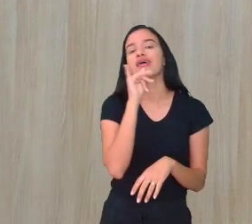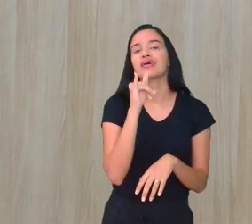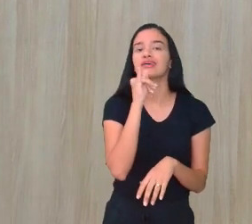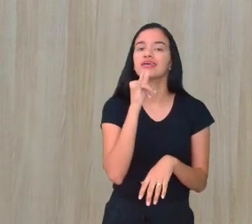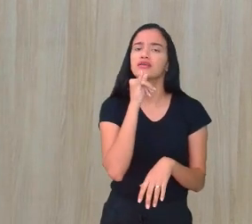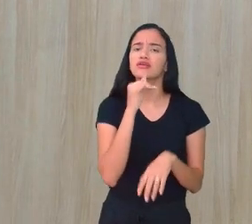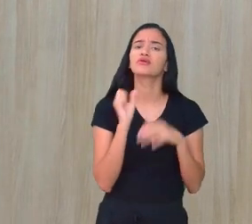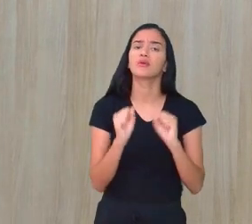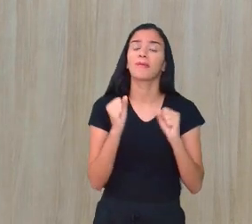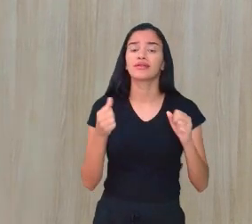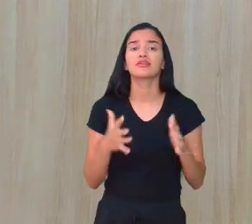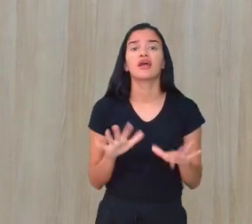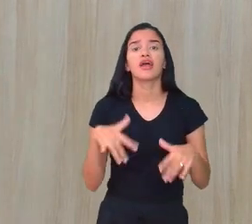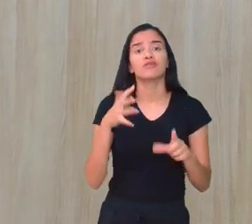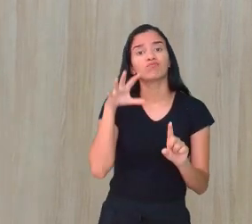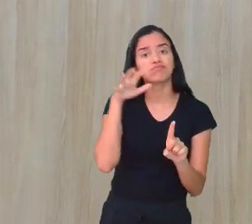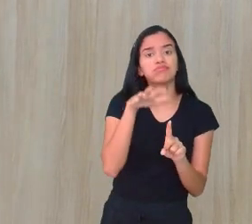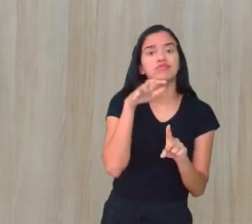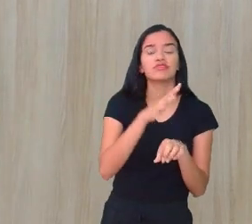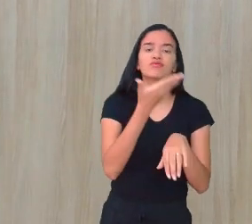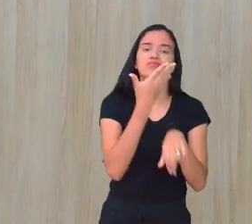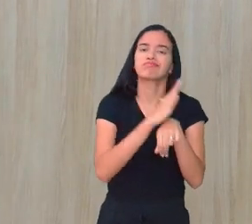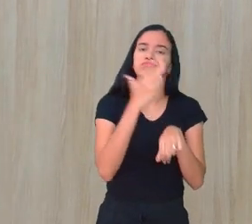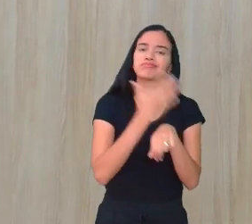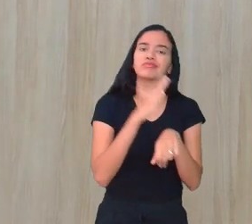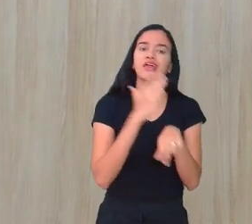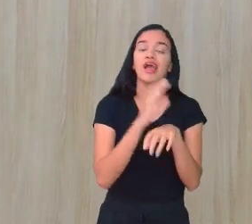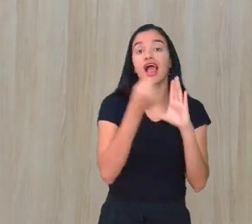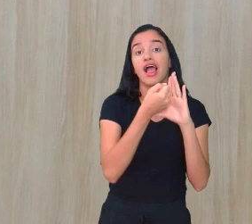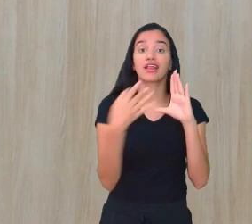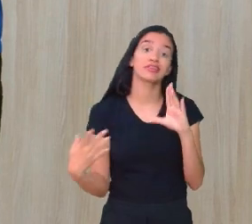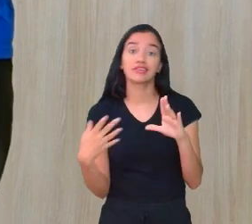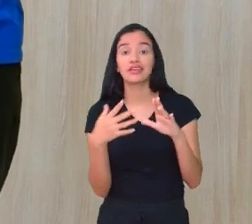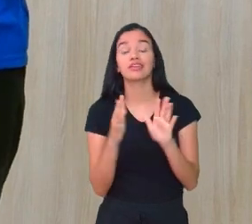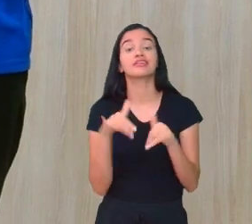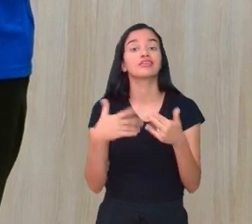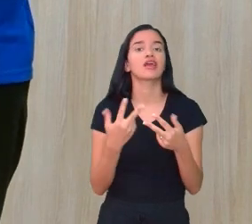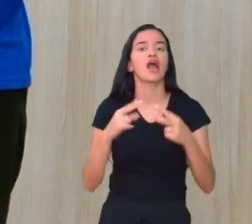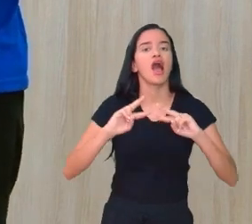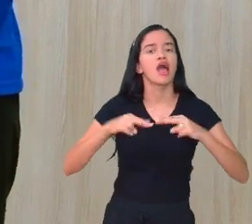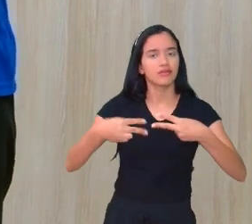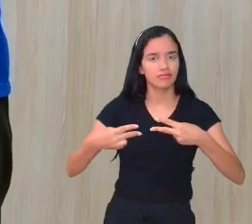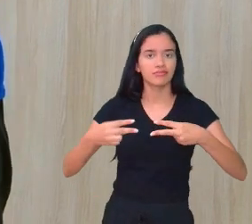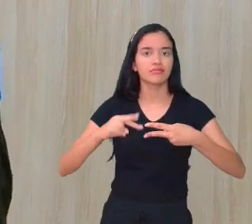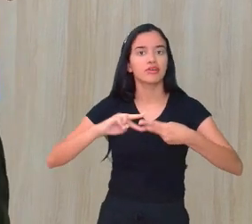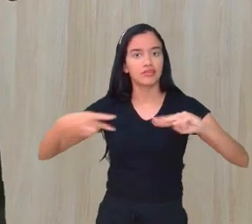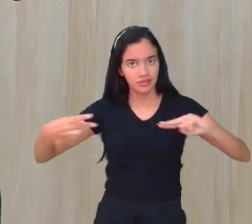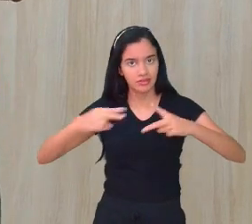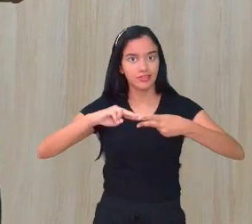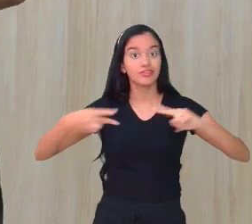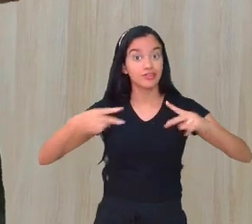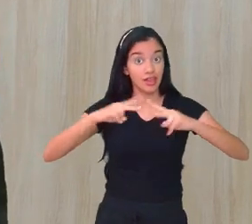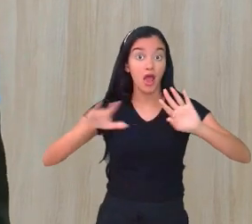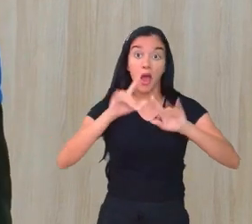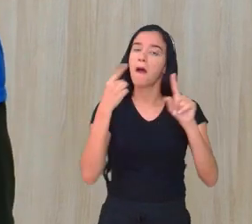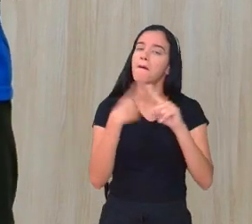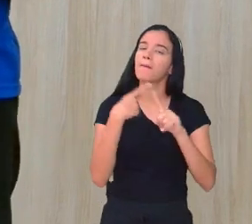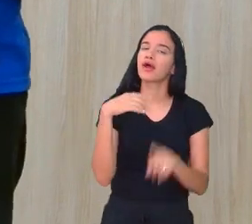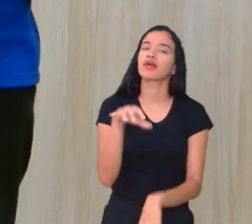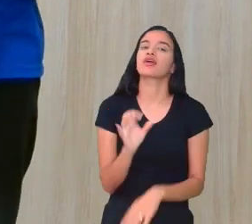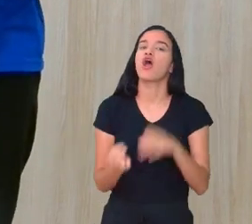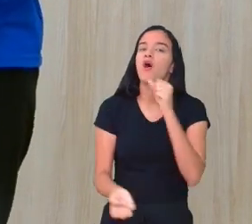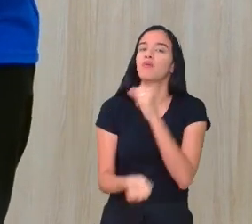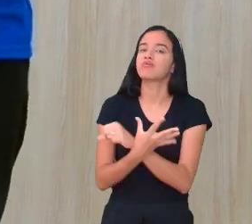que podem ser influenciadas pelas características genéticas, e aí já vou dando um spoiler, porque no 9º ano vocês